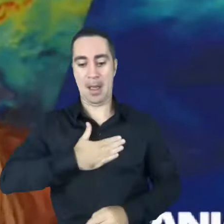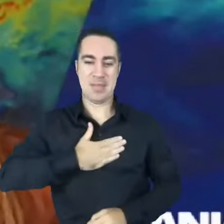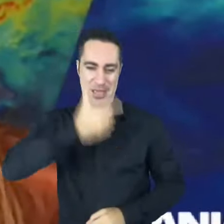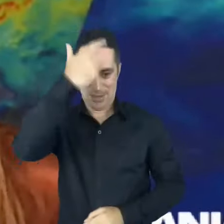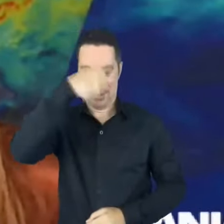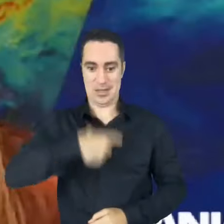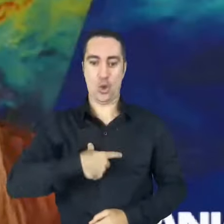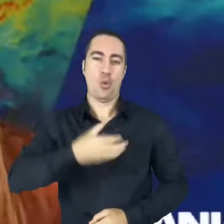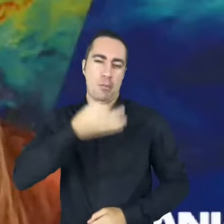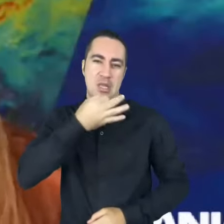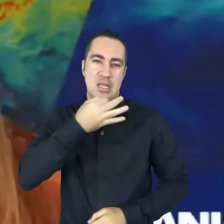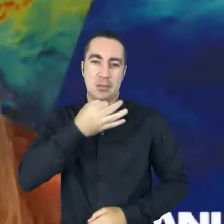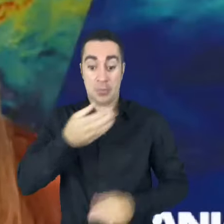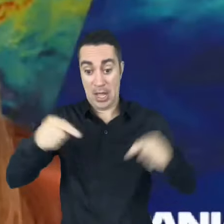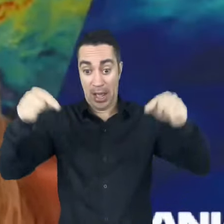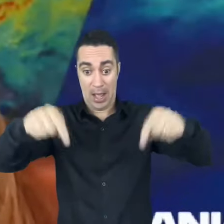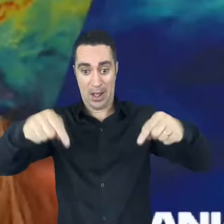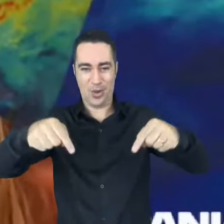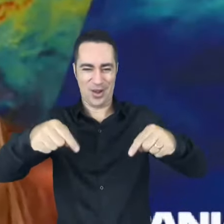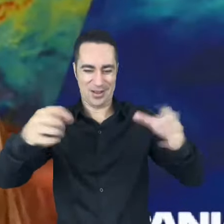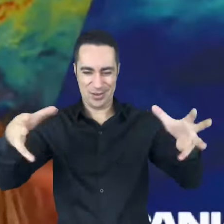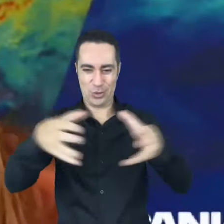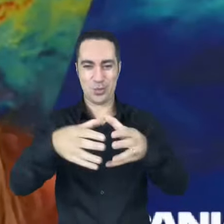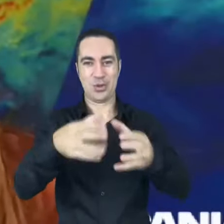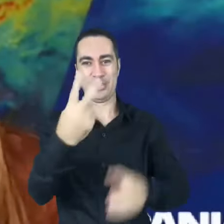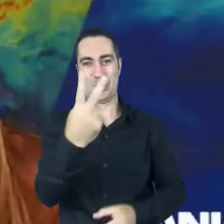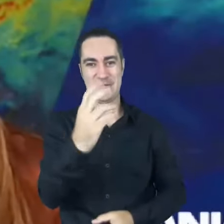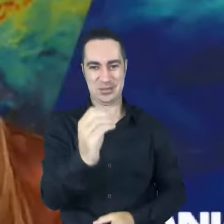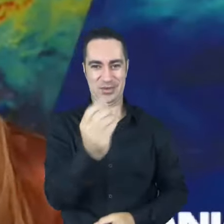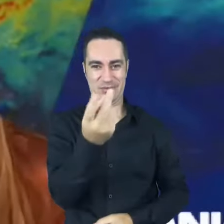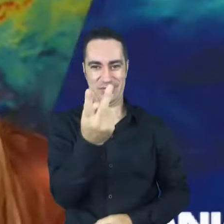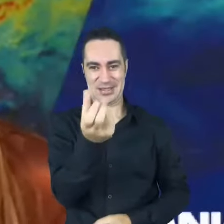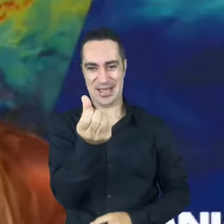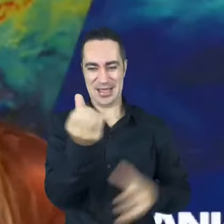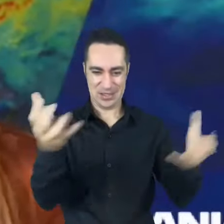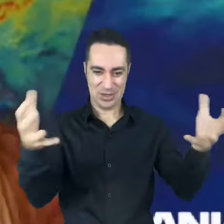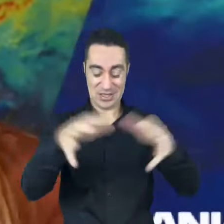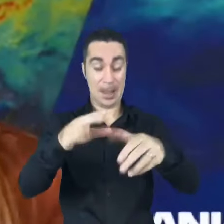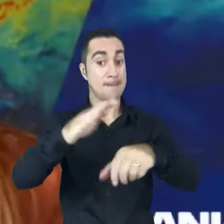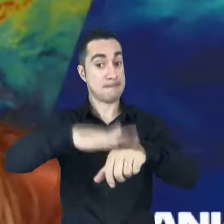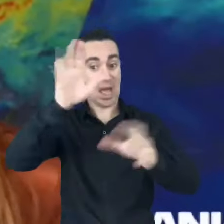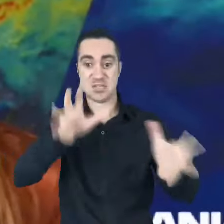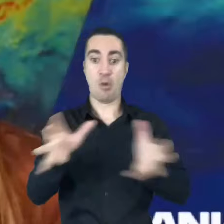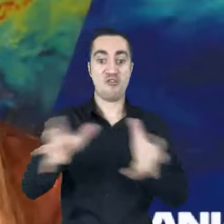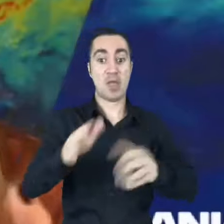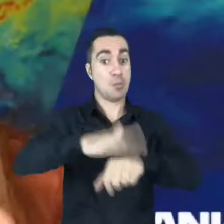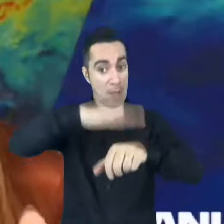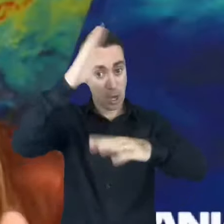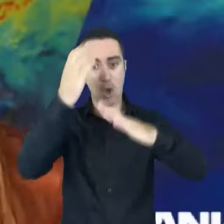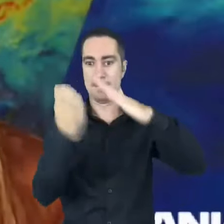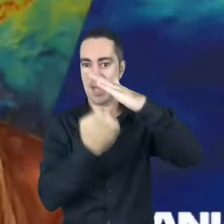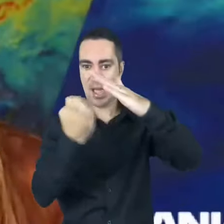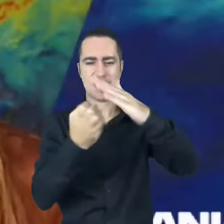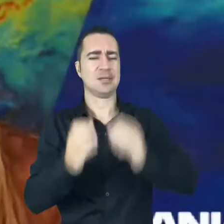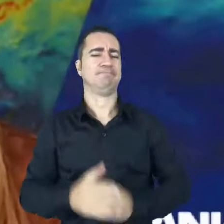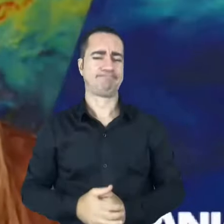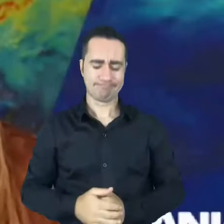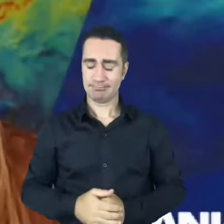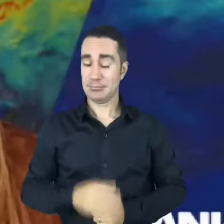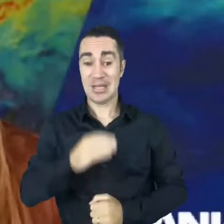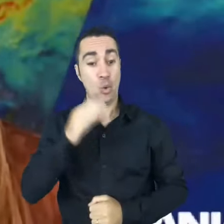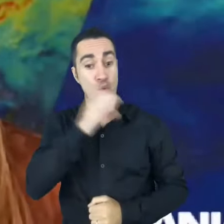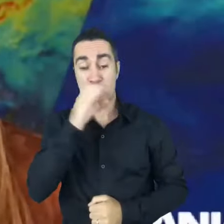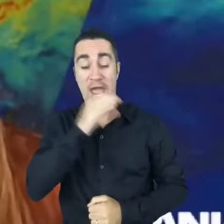acontecendo agora na COP, você vê um envolvimento maior das empresas, um senso de urgência. E eu acho que isso é